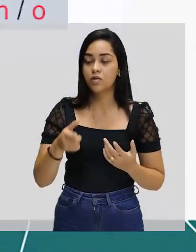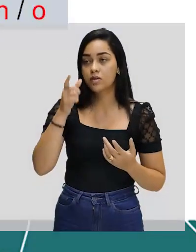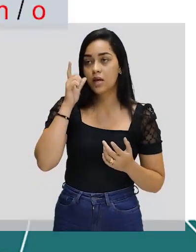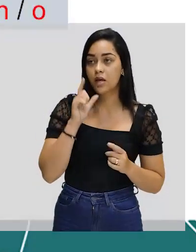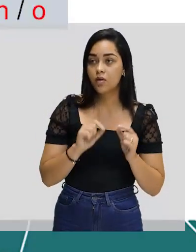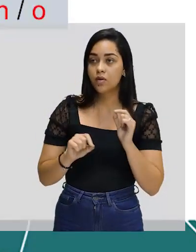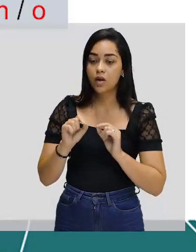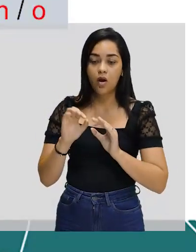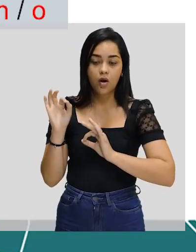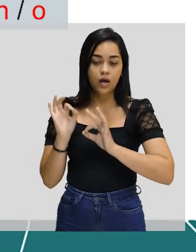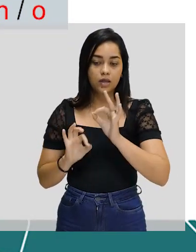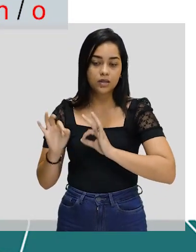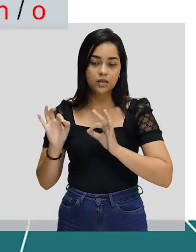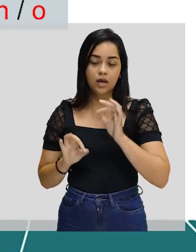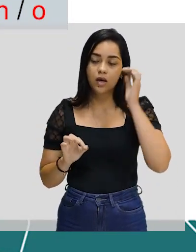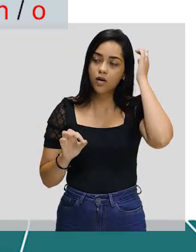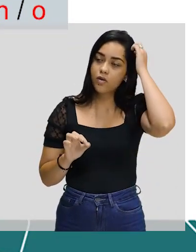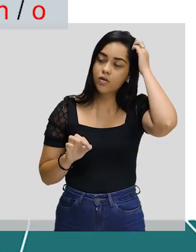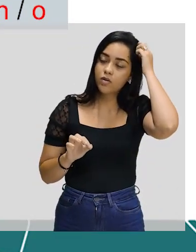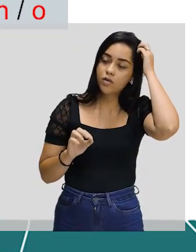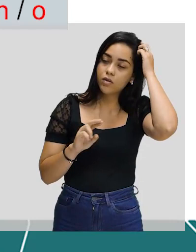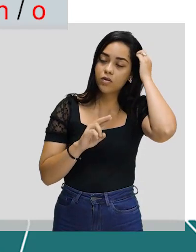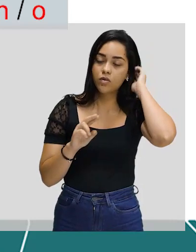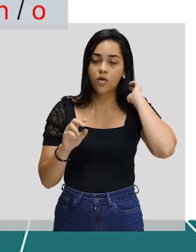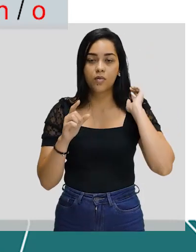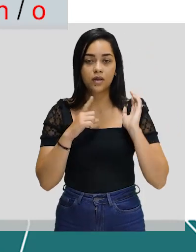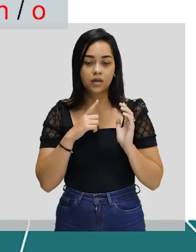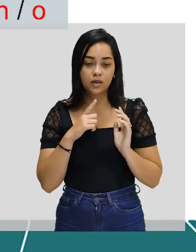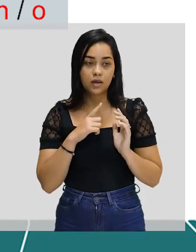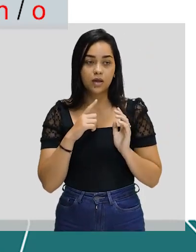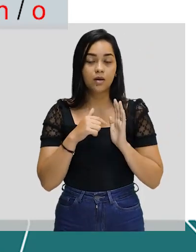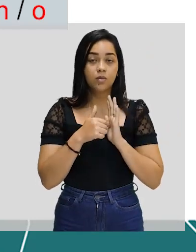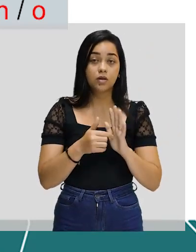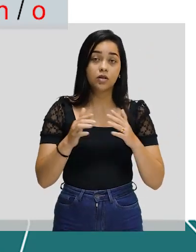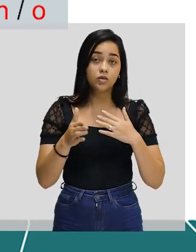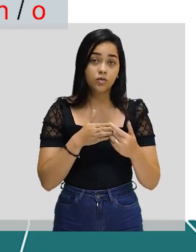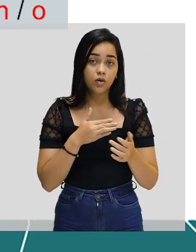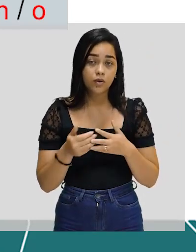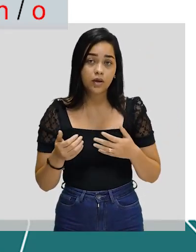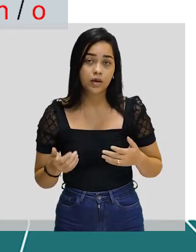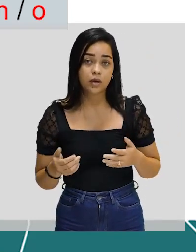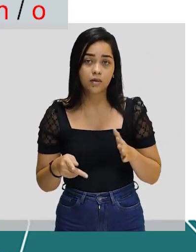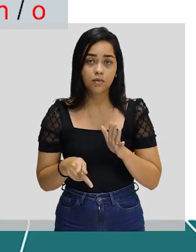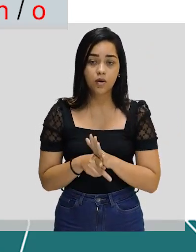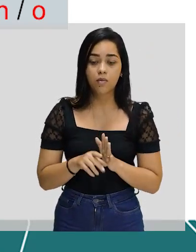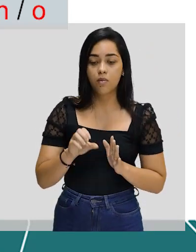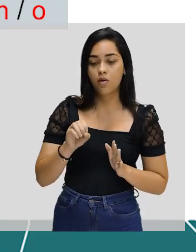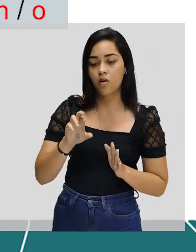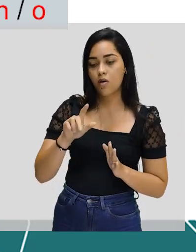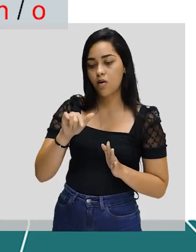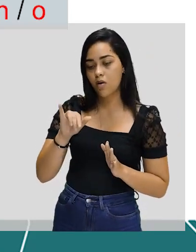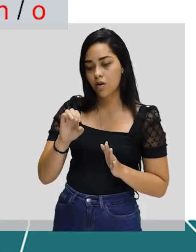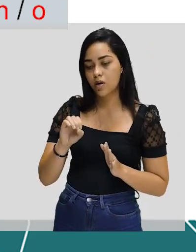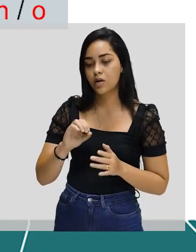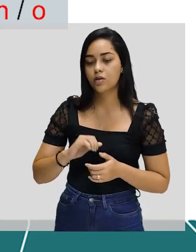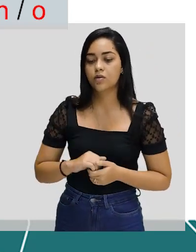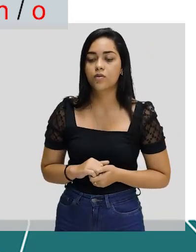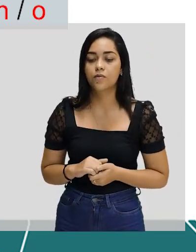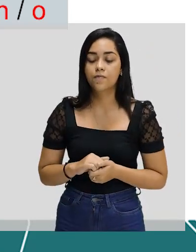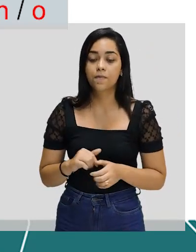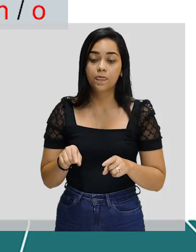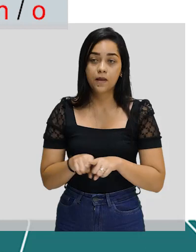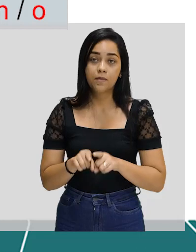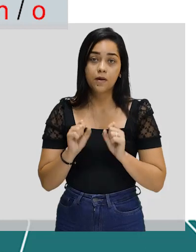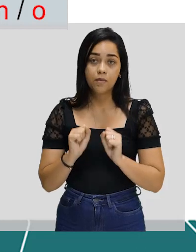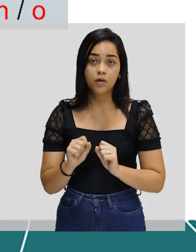consegue montar o nome de um e de qualquer composto orgânico. Show? Nós